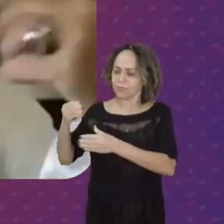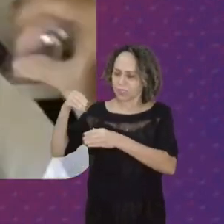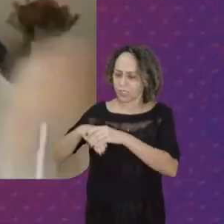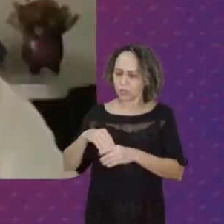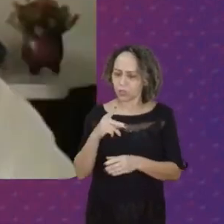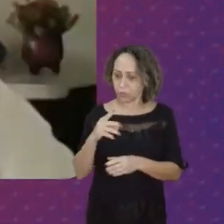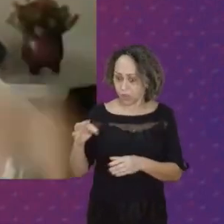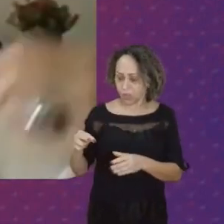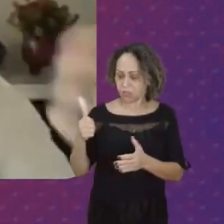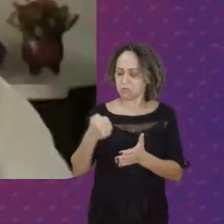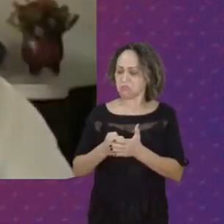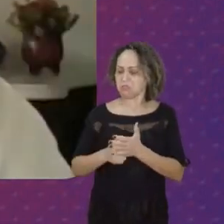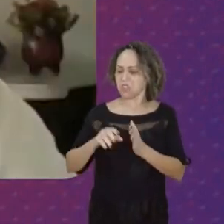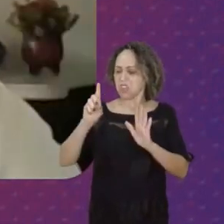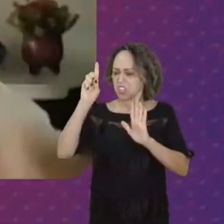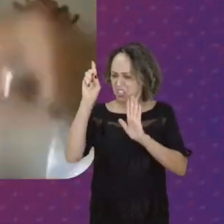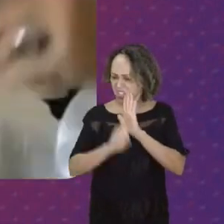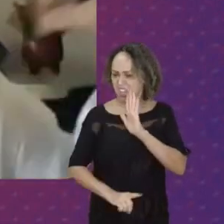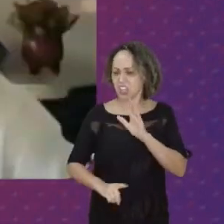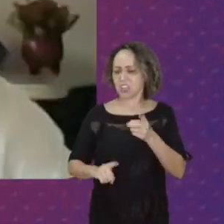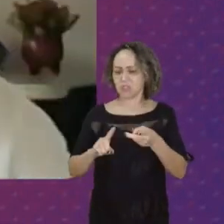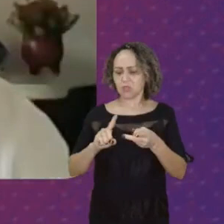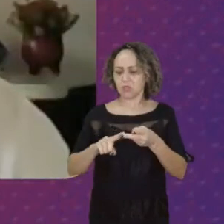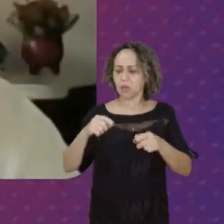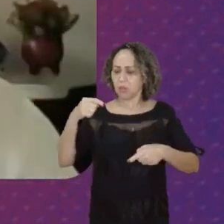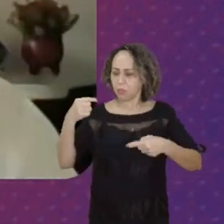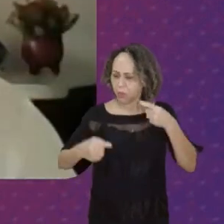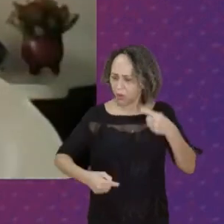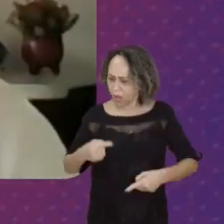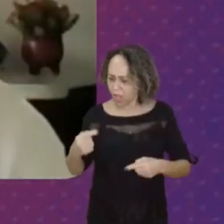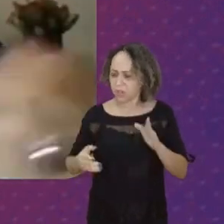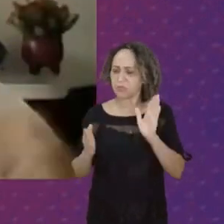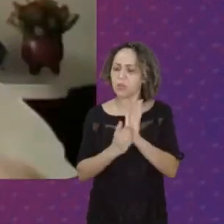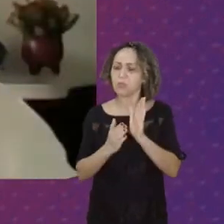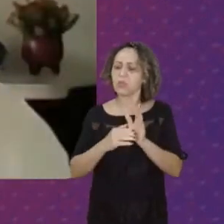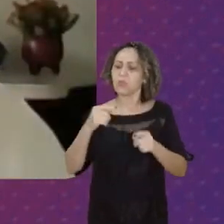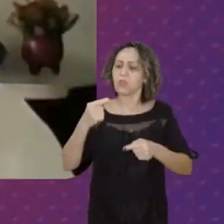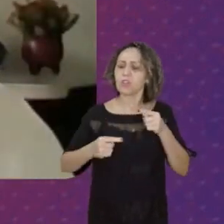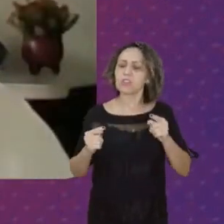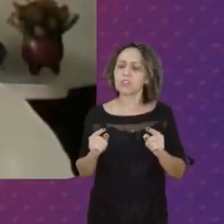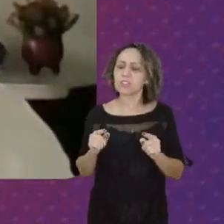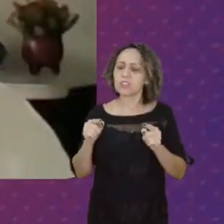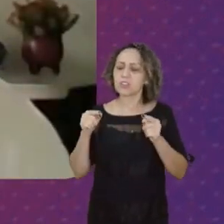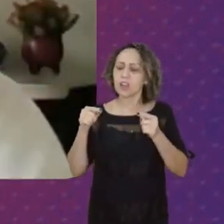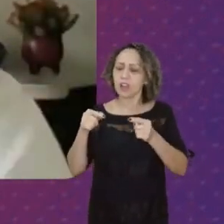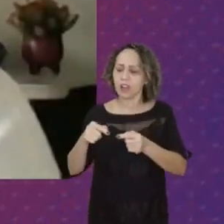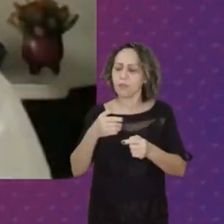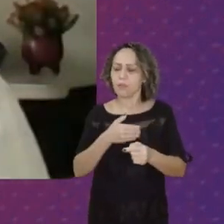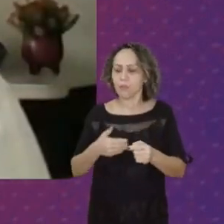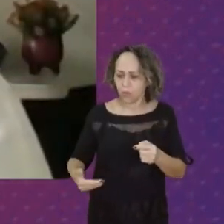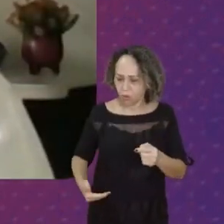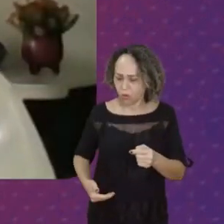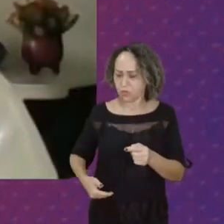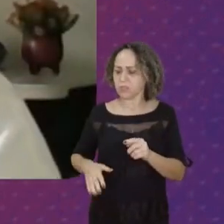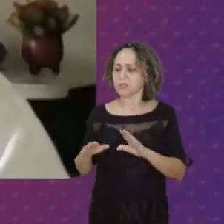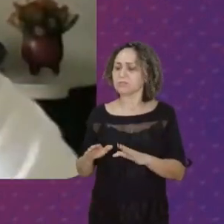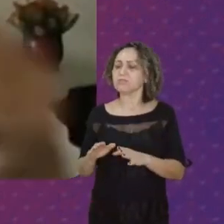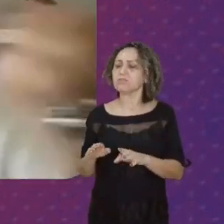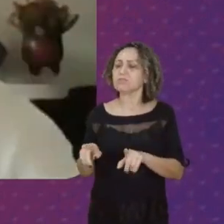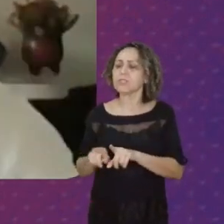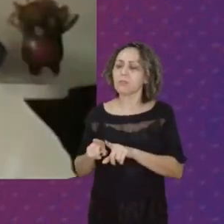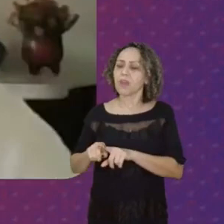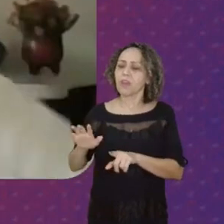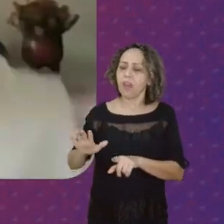reivindicando direitos, políticas, propondo políticas públicas para os nossos governantes, ao mesmo tempo